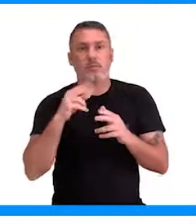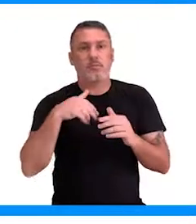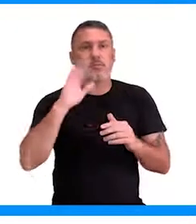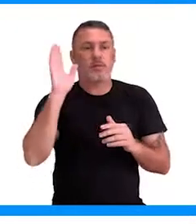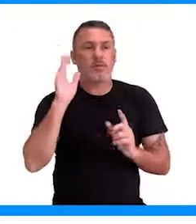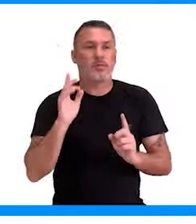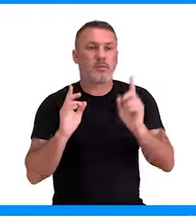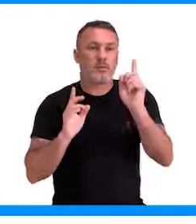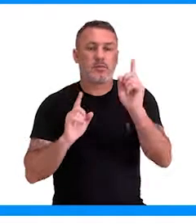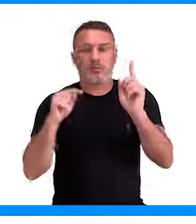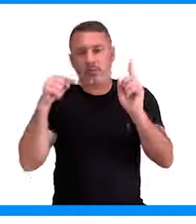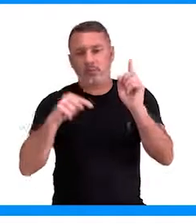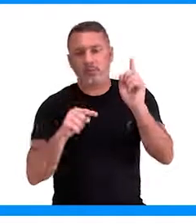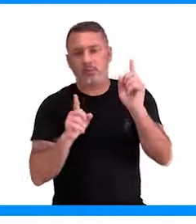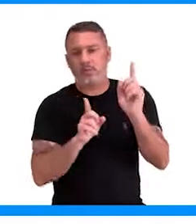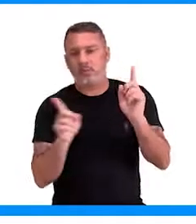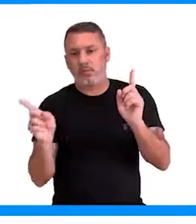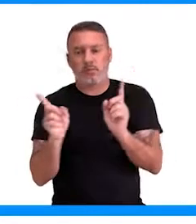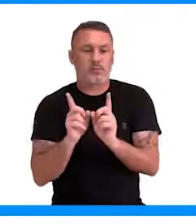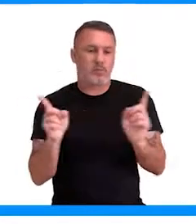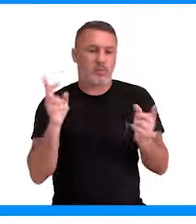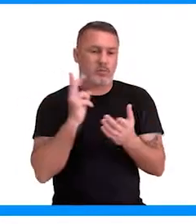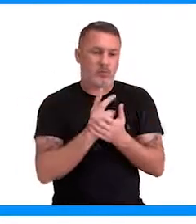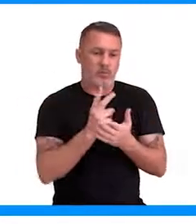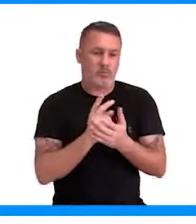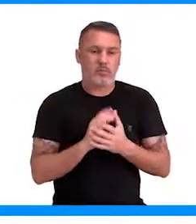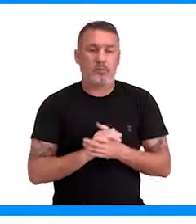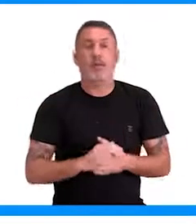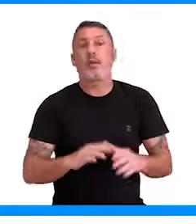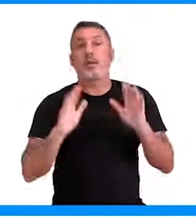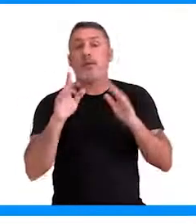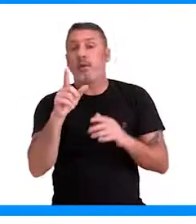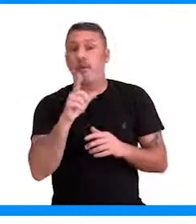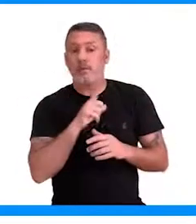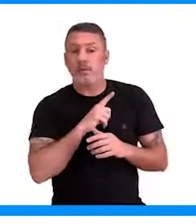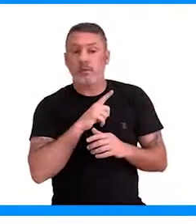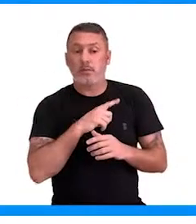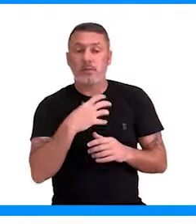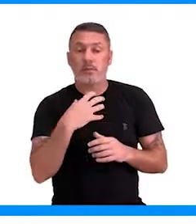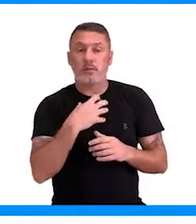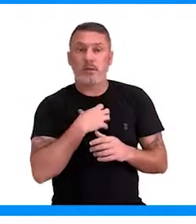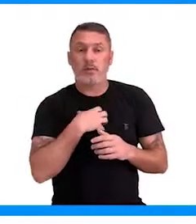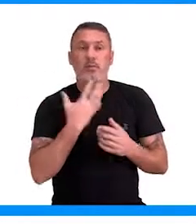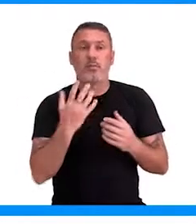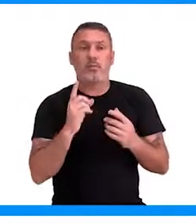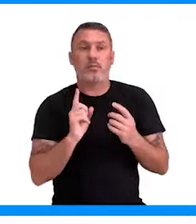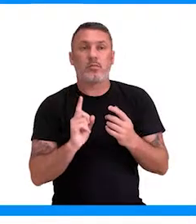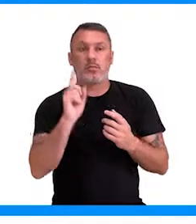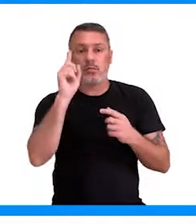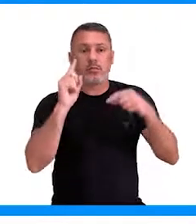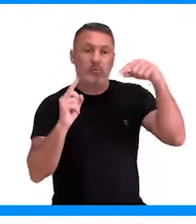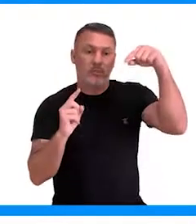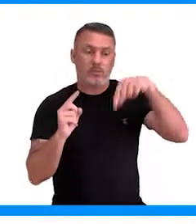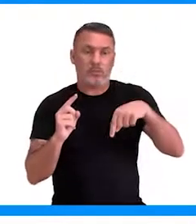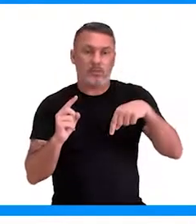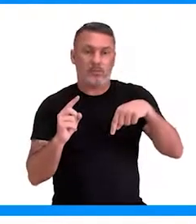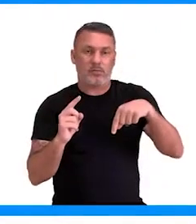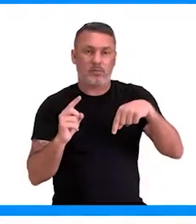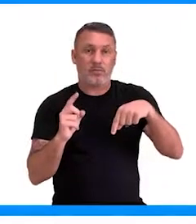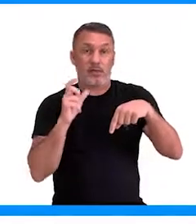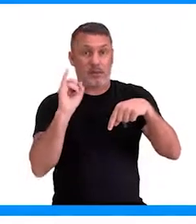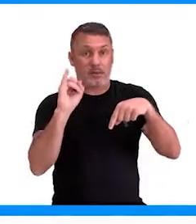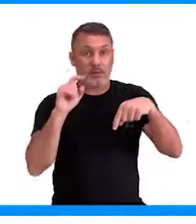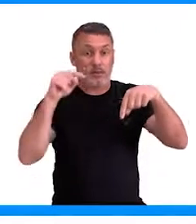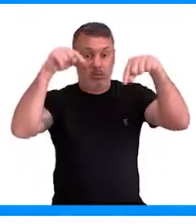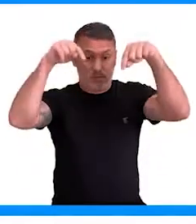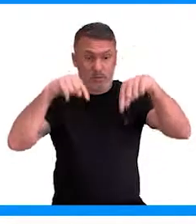sempre aumenta e só aumenta e não muda de sentido. Agora, se estiverem em sentidos opostos, velocidade para